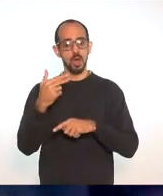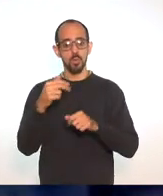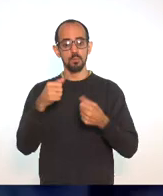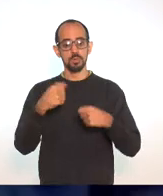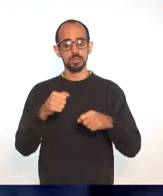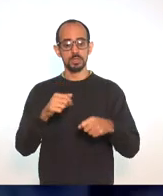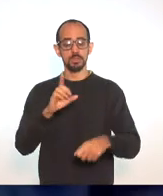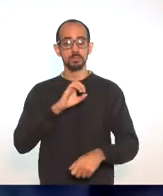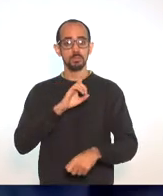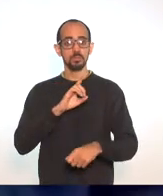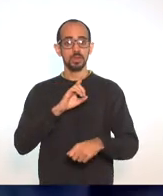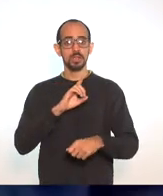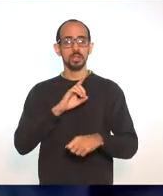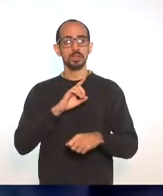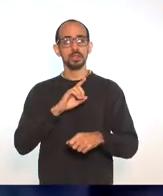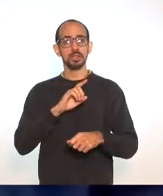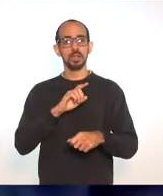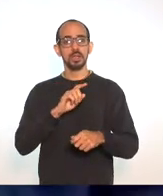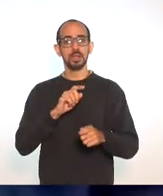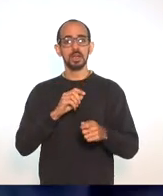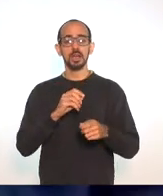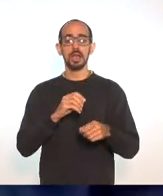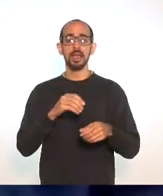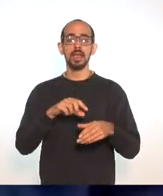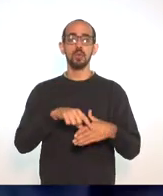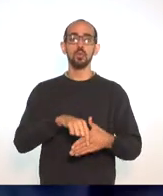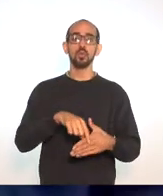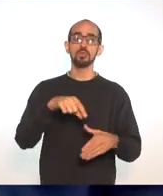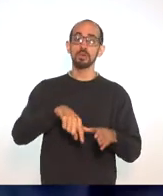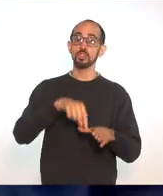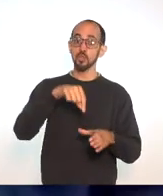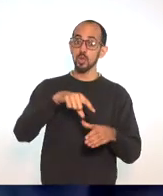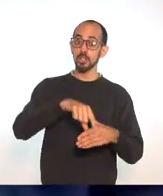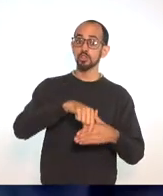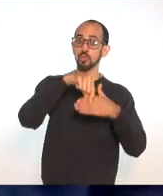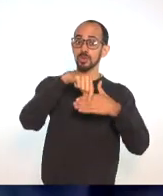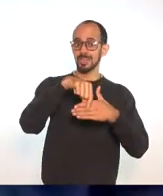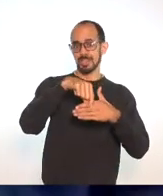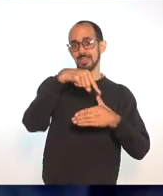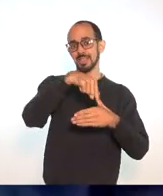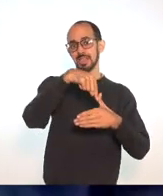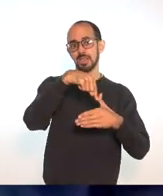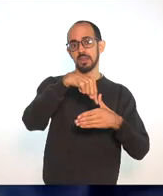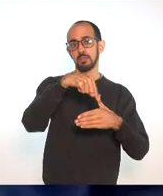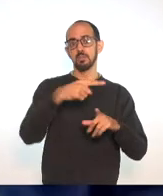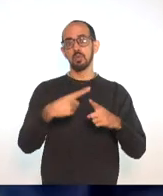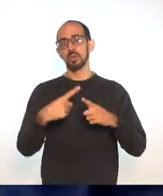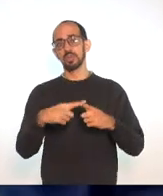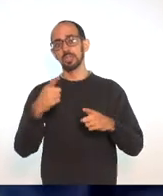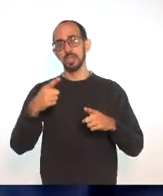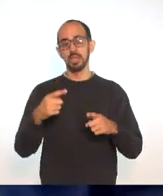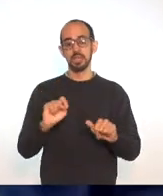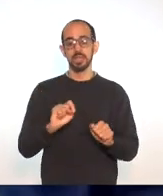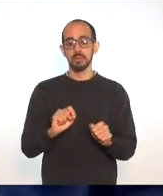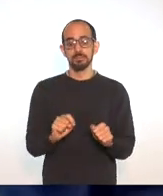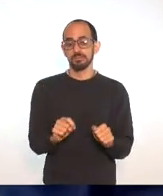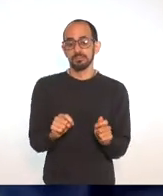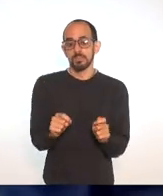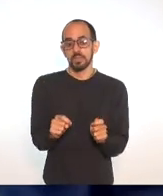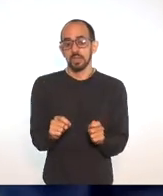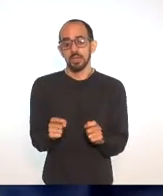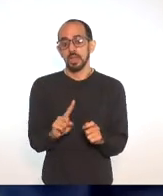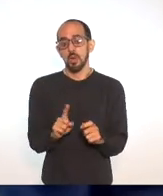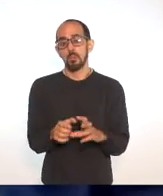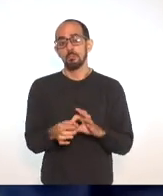delegação de competência é e ainda assim o estado só teria a força para delegar o que pertence assim e não o que